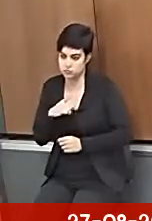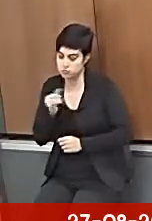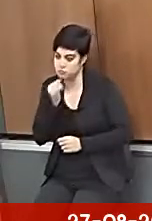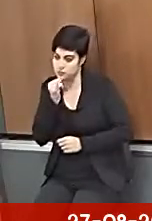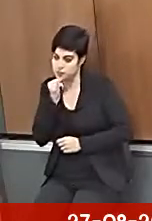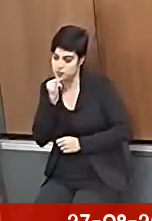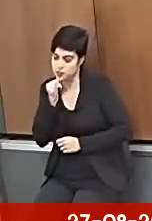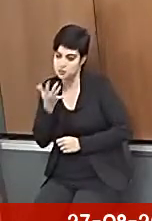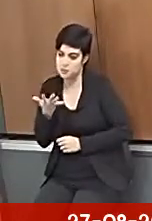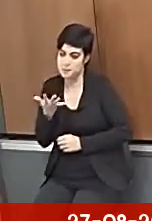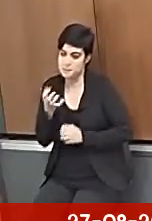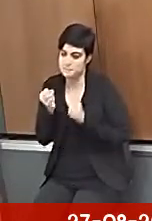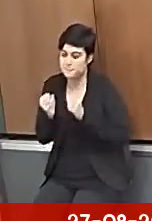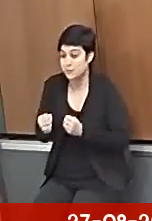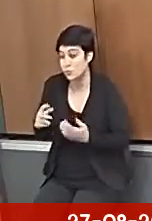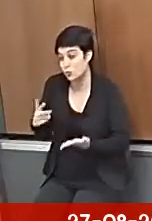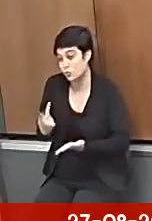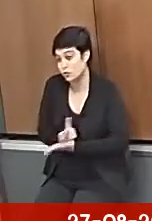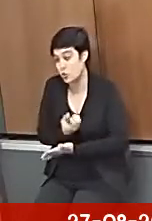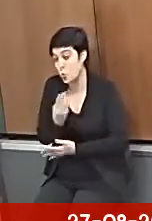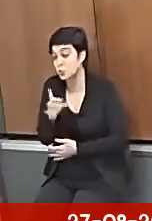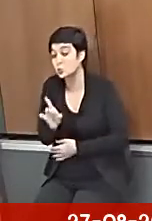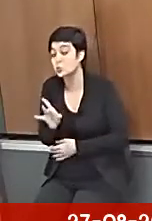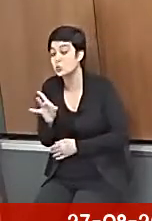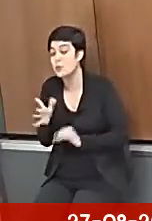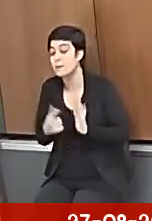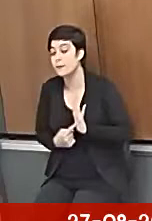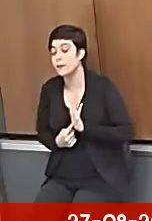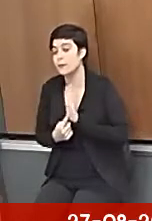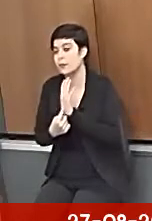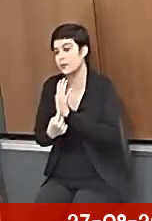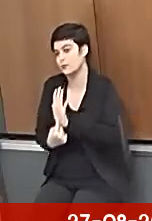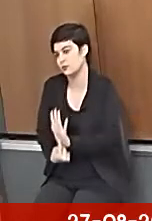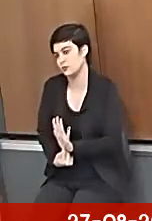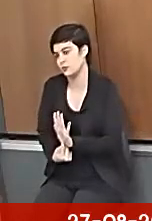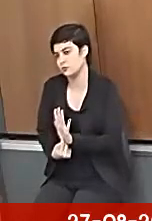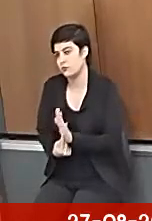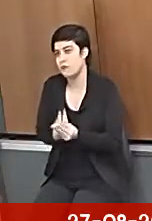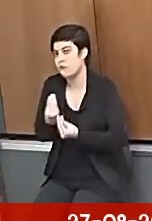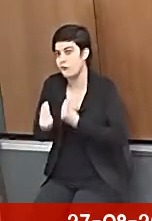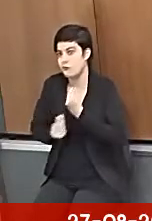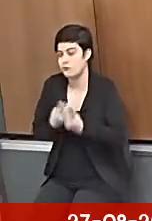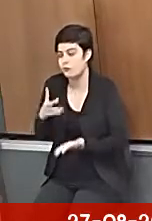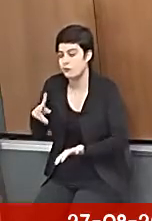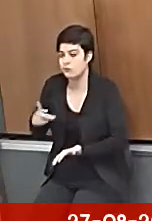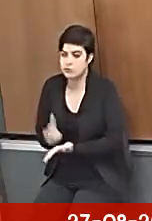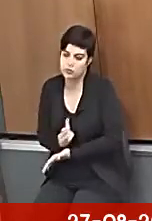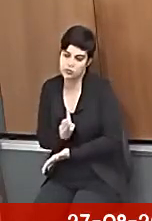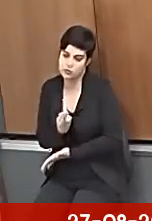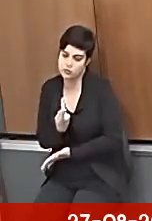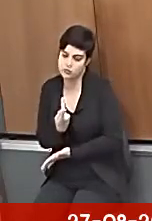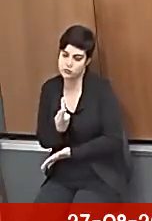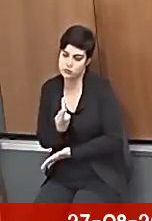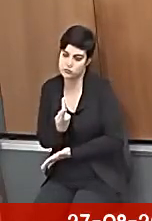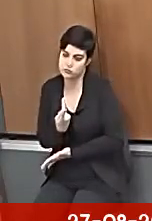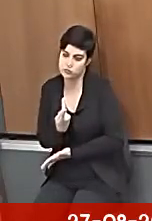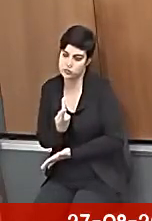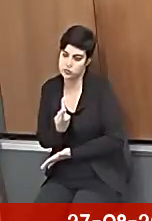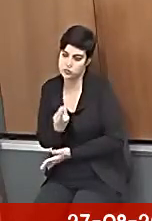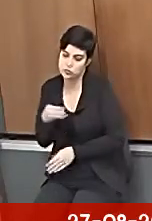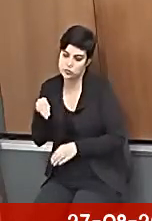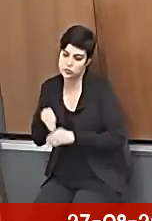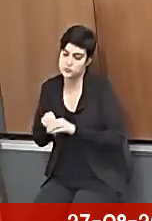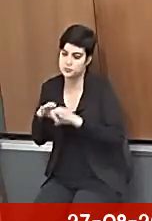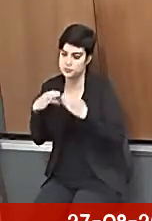já ou vocês vão apenas apresentar pra gente do caso como o que funciona é é o